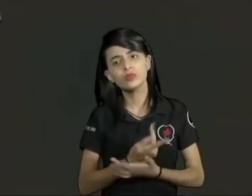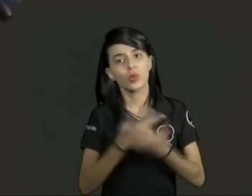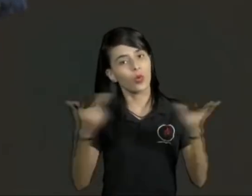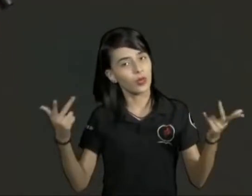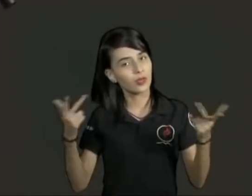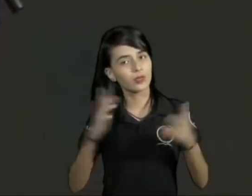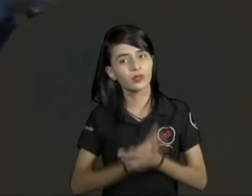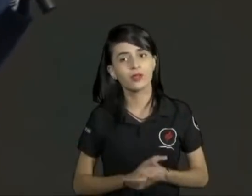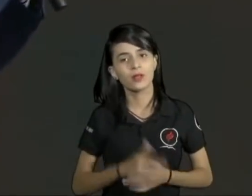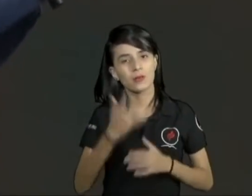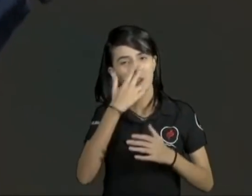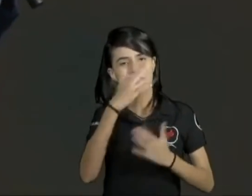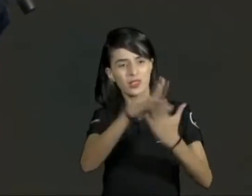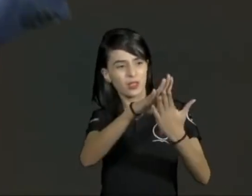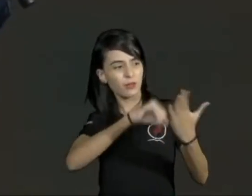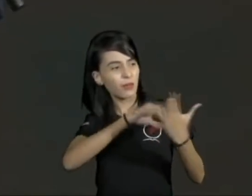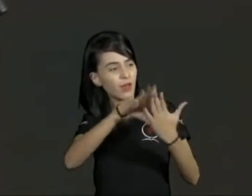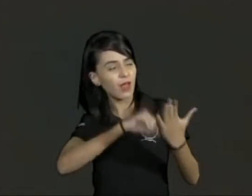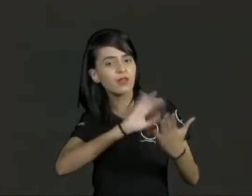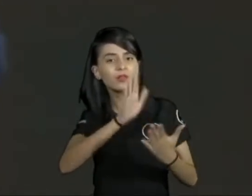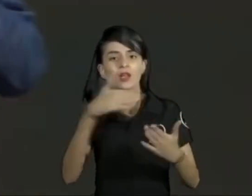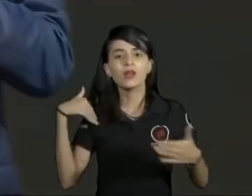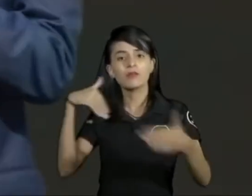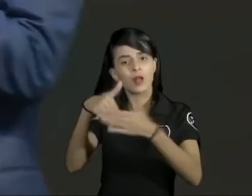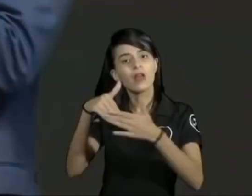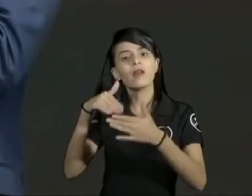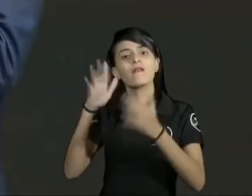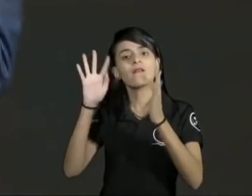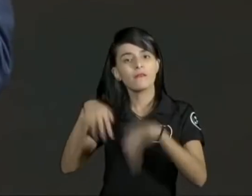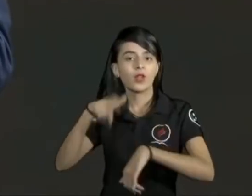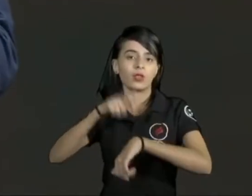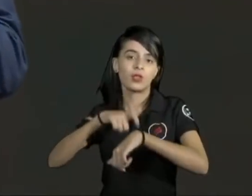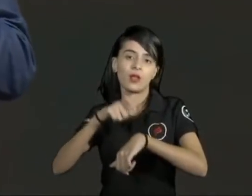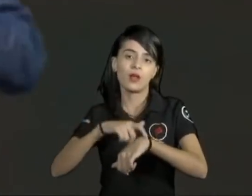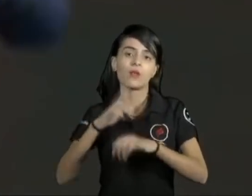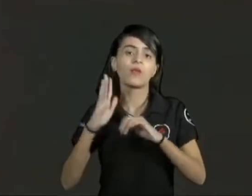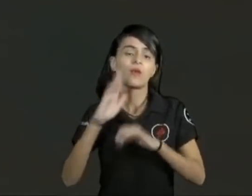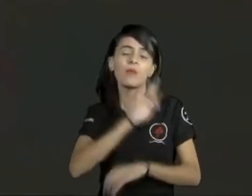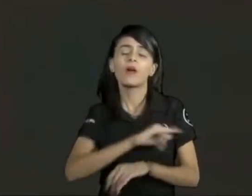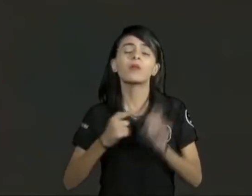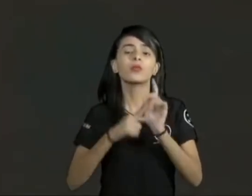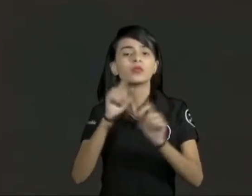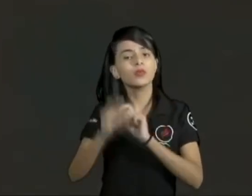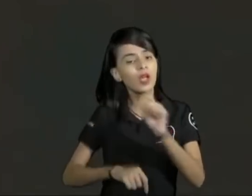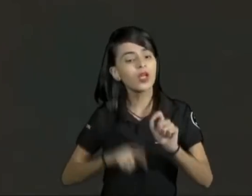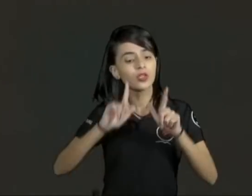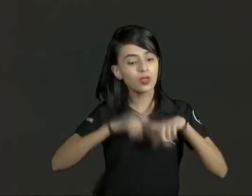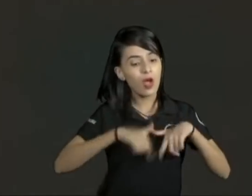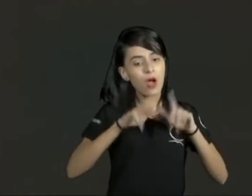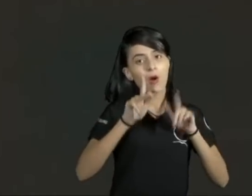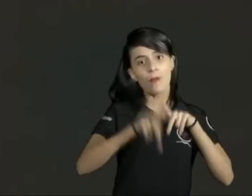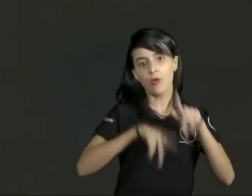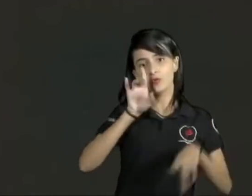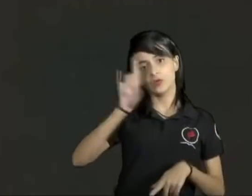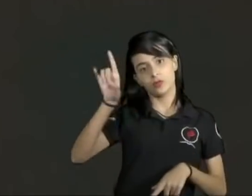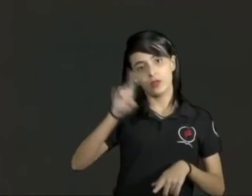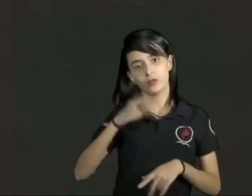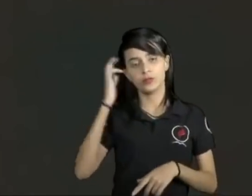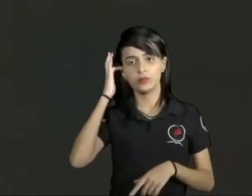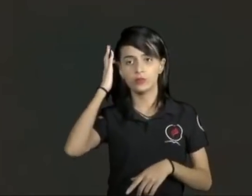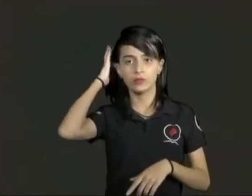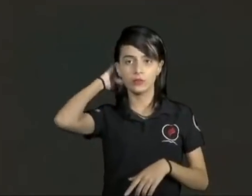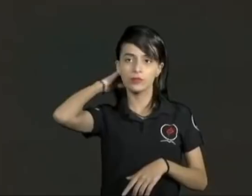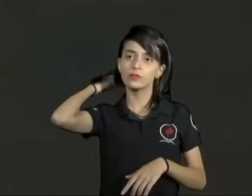figuras para nós que já são chegados os fins dos tempos que é que fala tá dizendo Israel povo de Deus